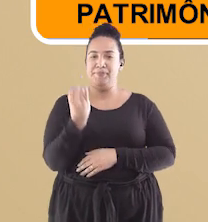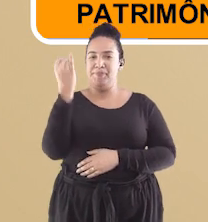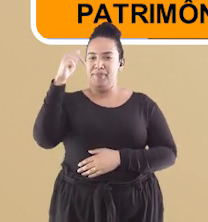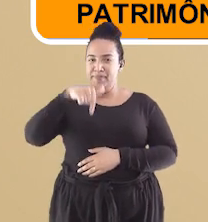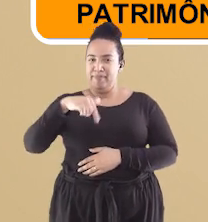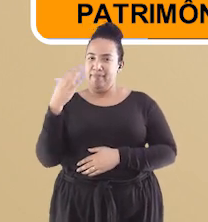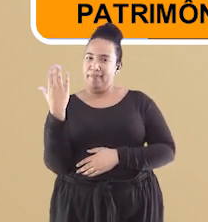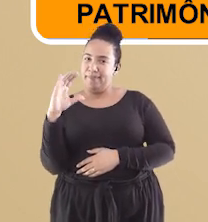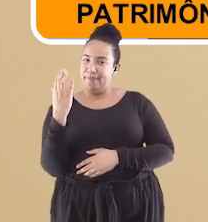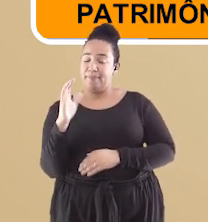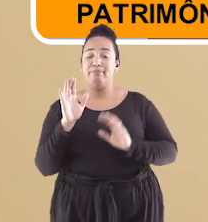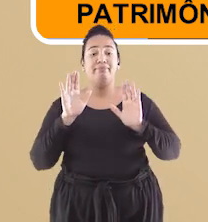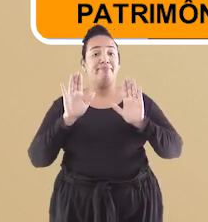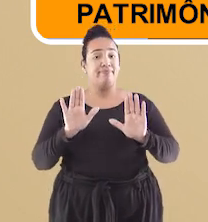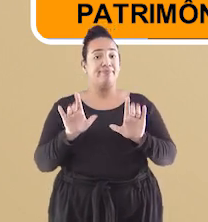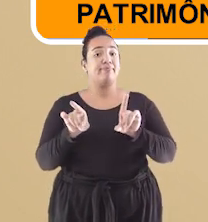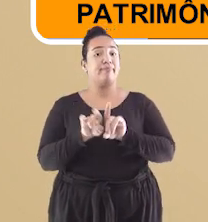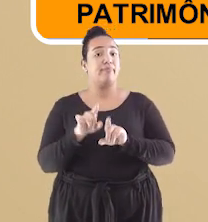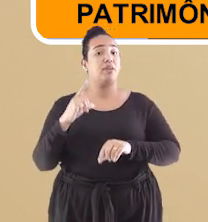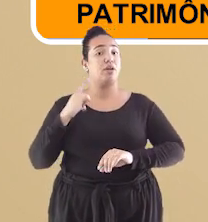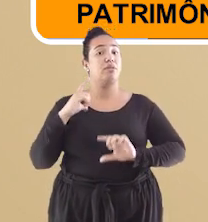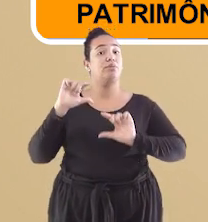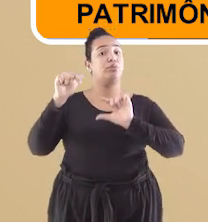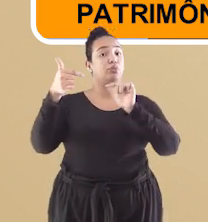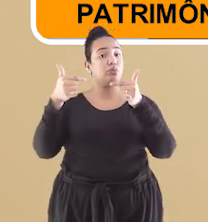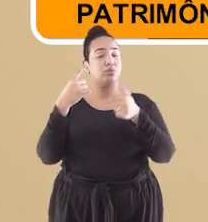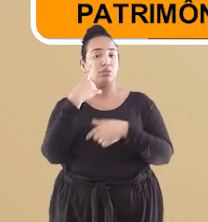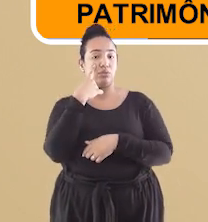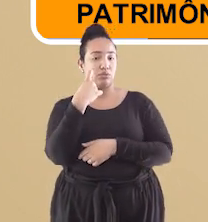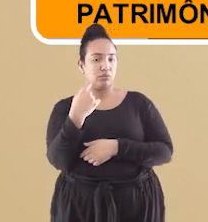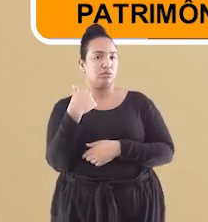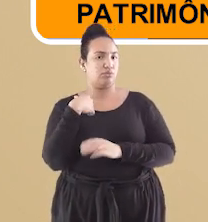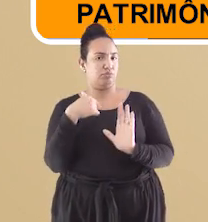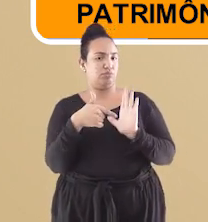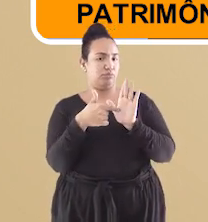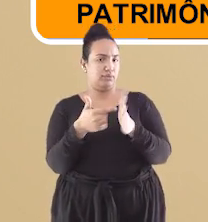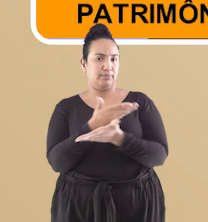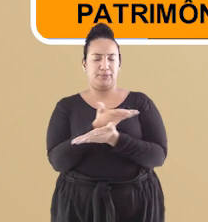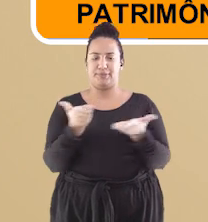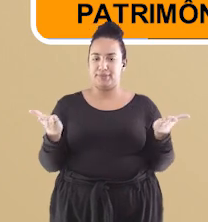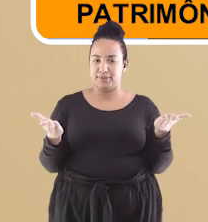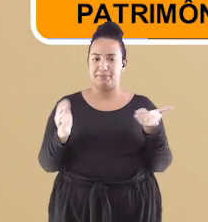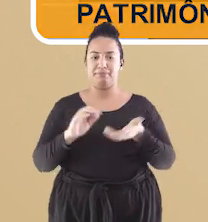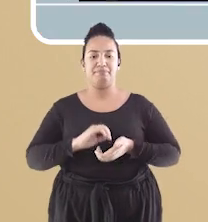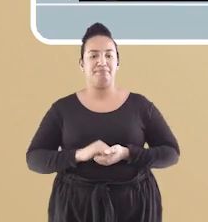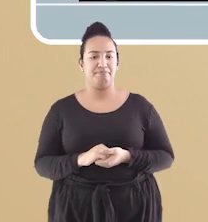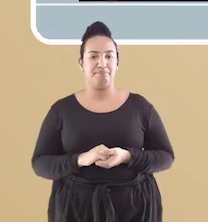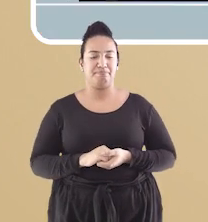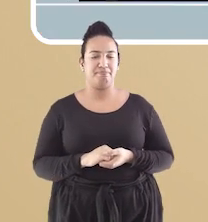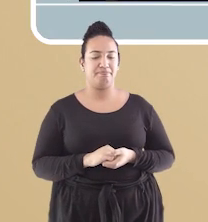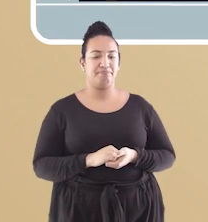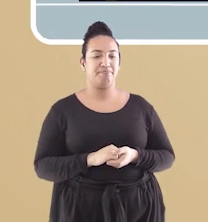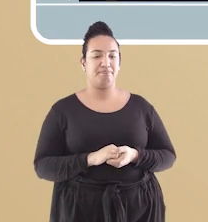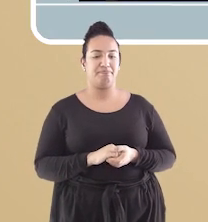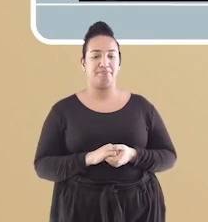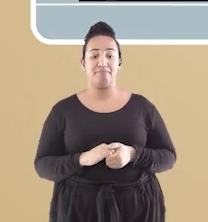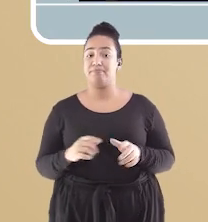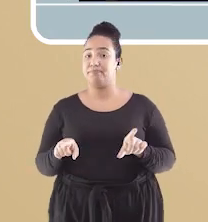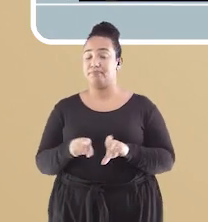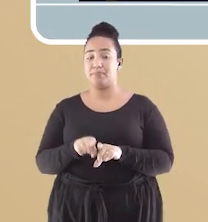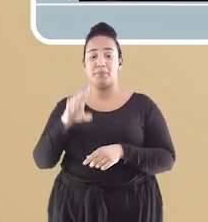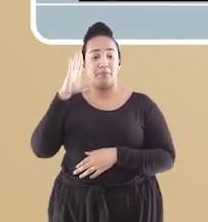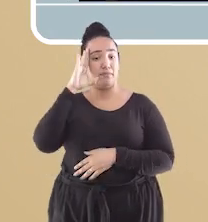de Cariacica, mas existem alguns outros também muito interessantes que eu vou mostrar agora para vocês. Um dos